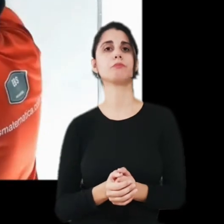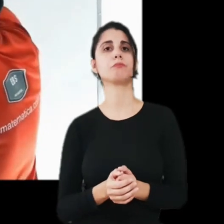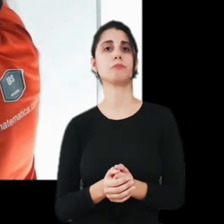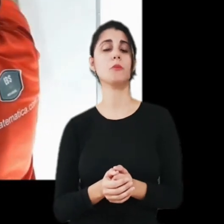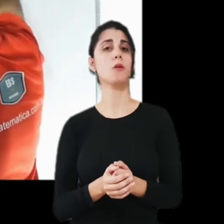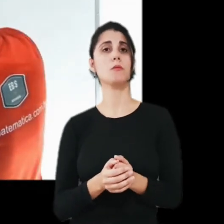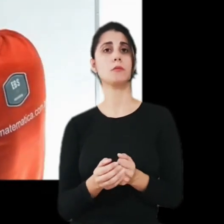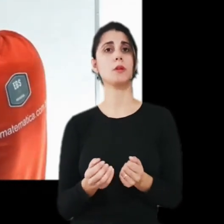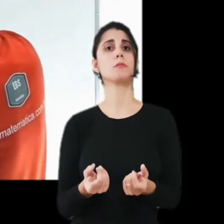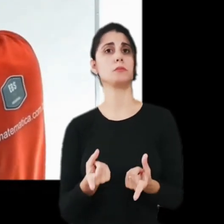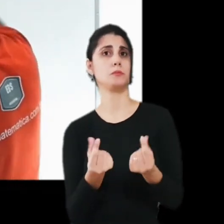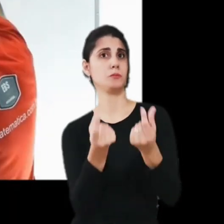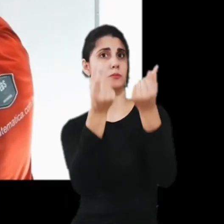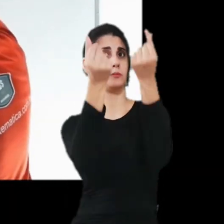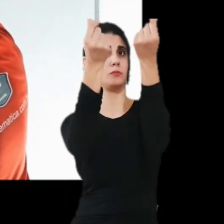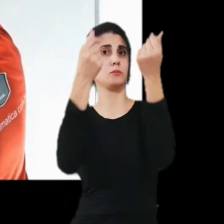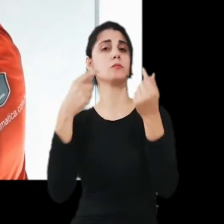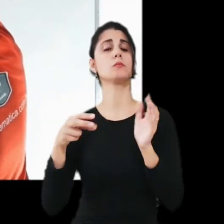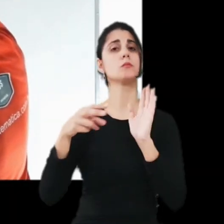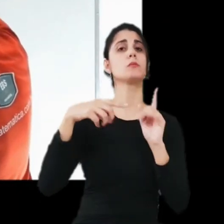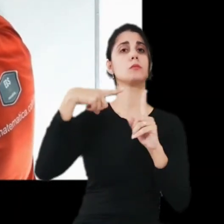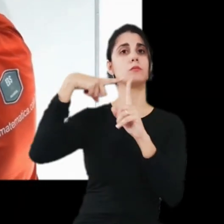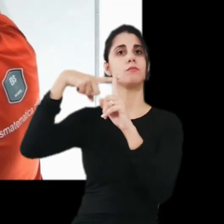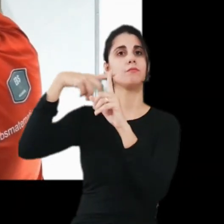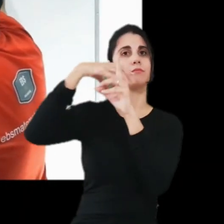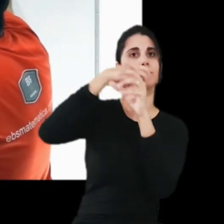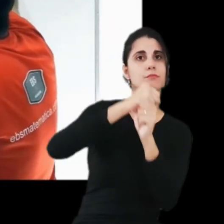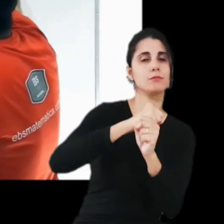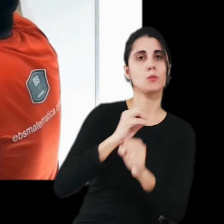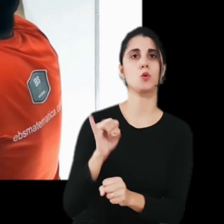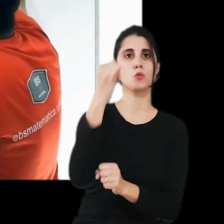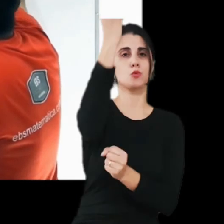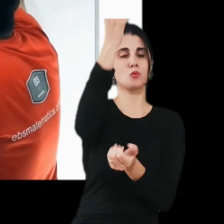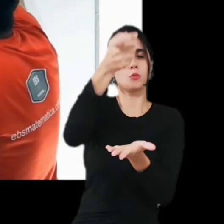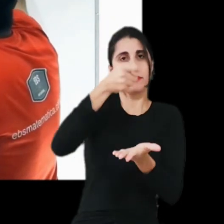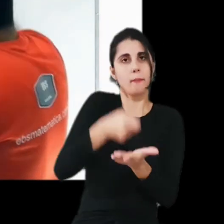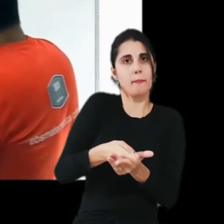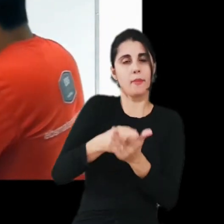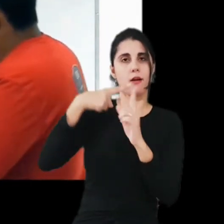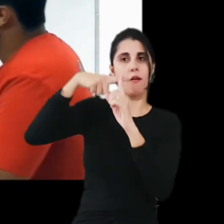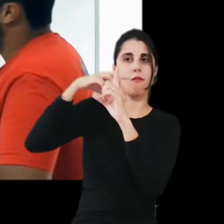soma do capital com o juro recebido.